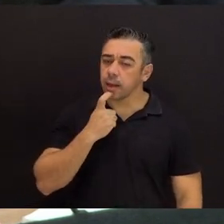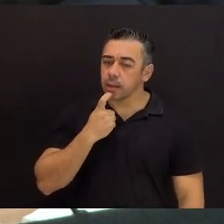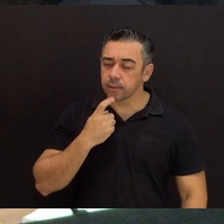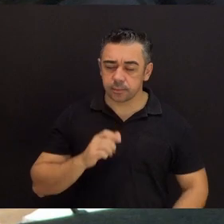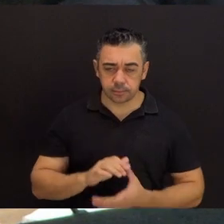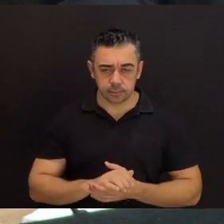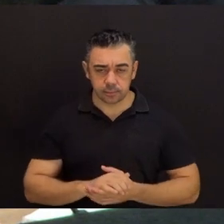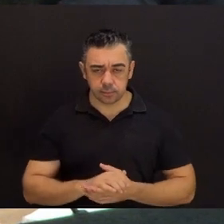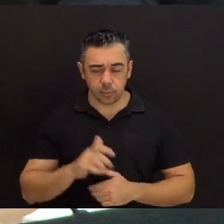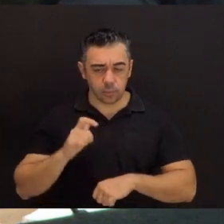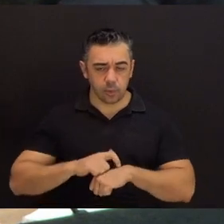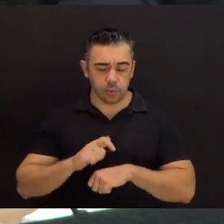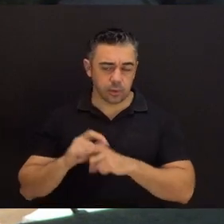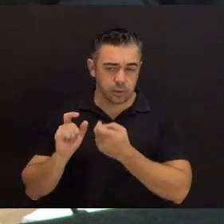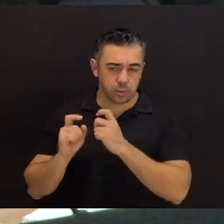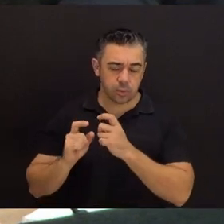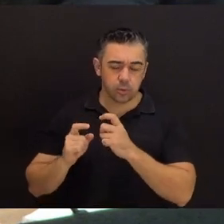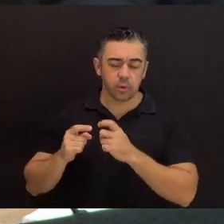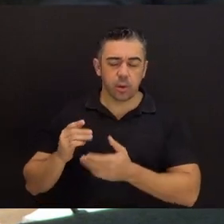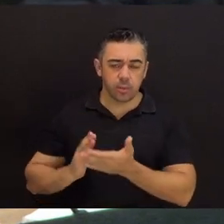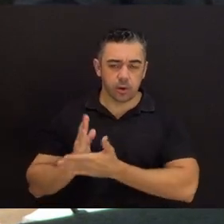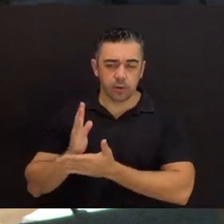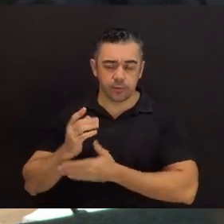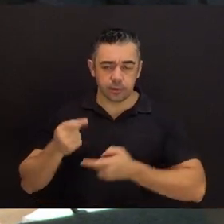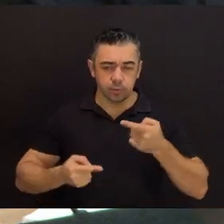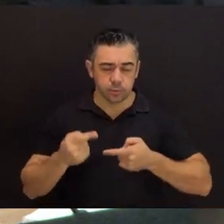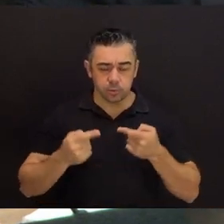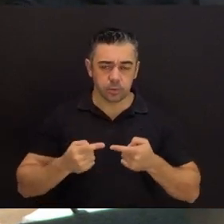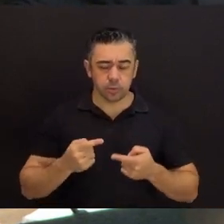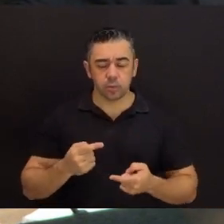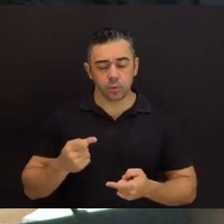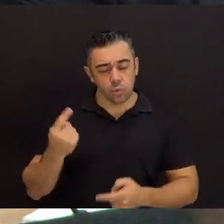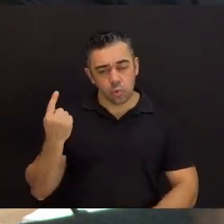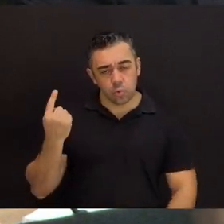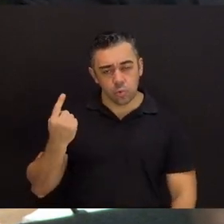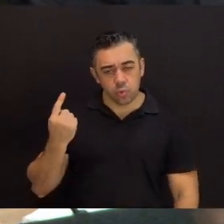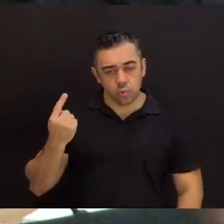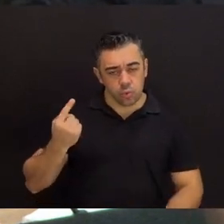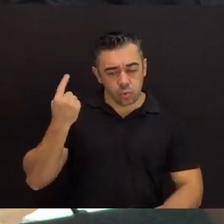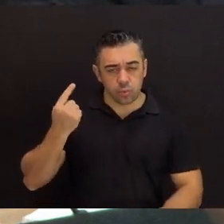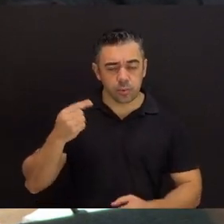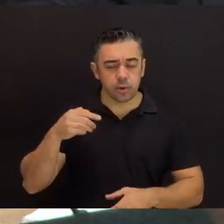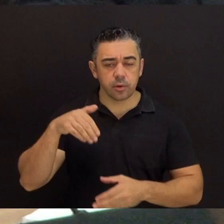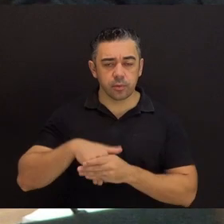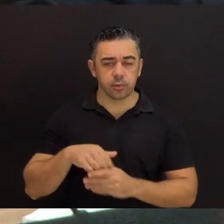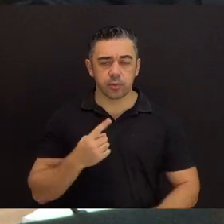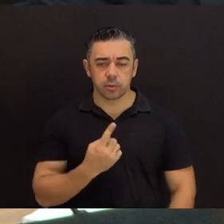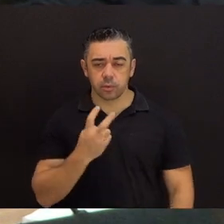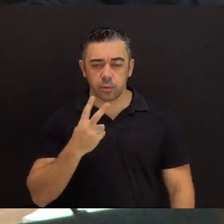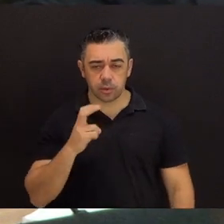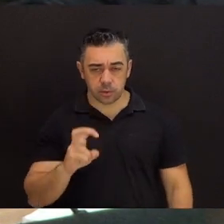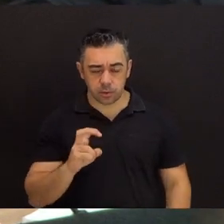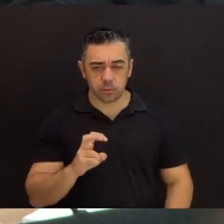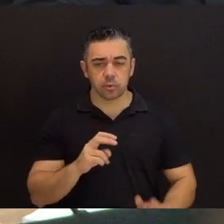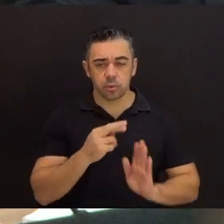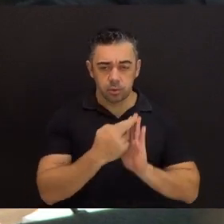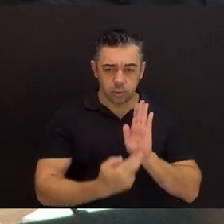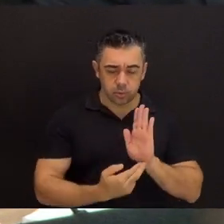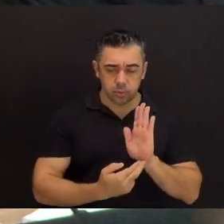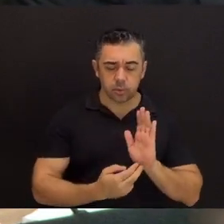hora do dia foi aprovado a discussão e votação única o projeto de resolução 145 e o projeto de